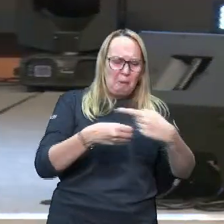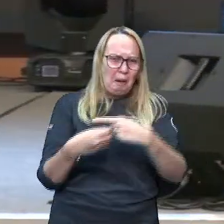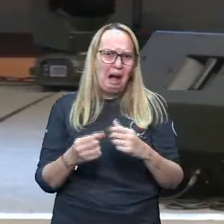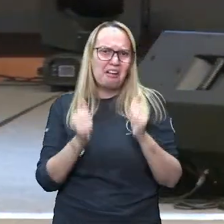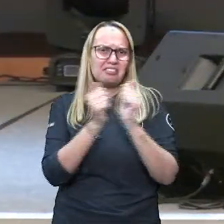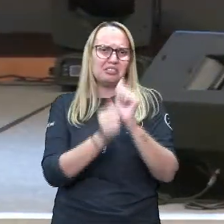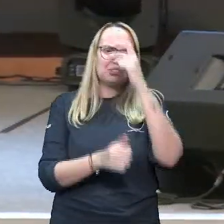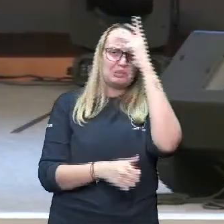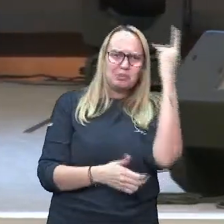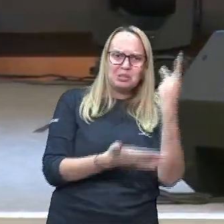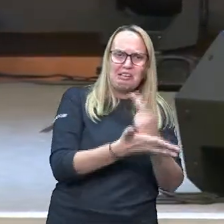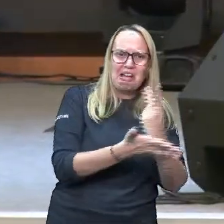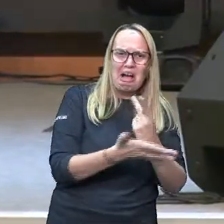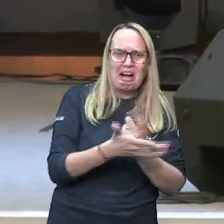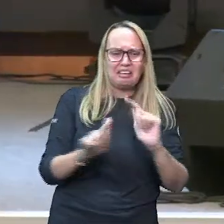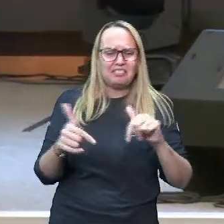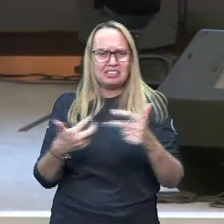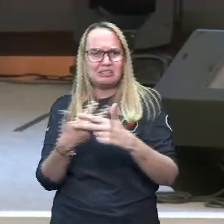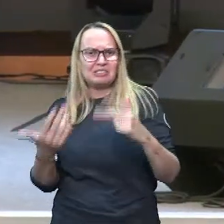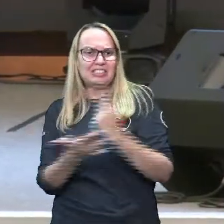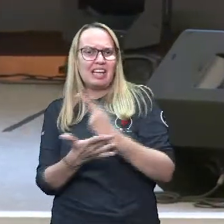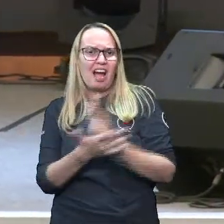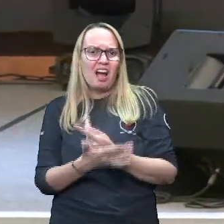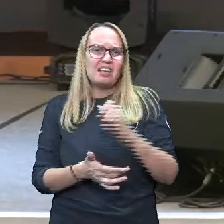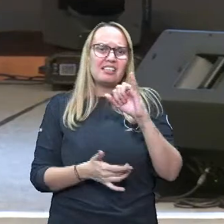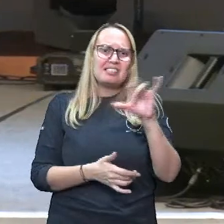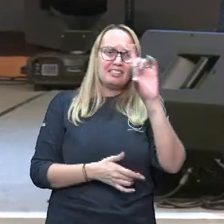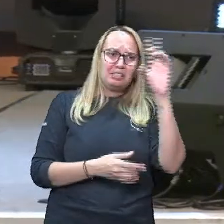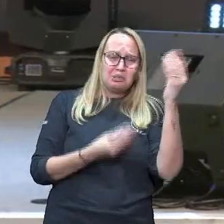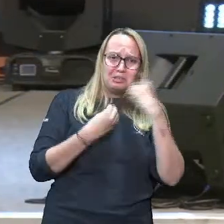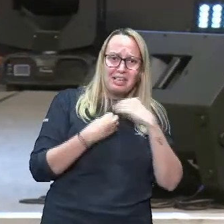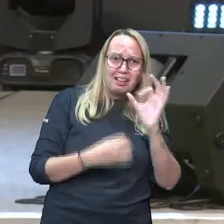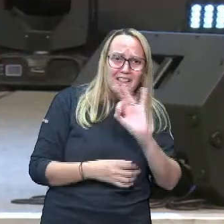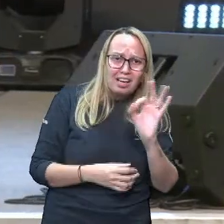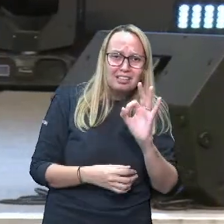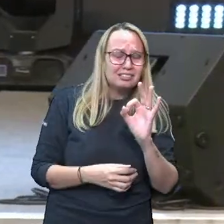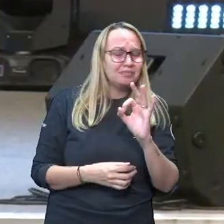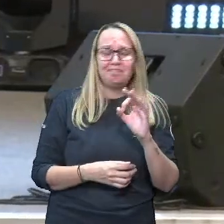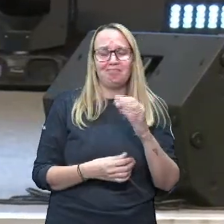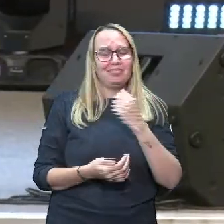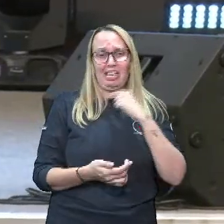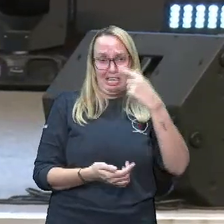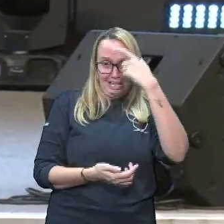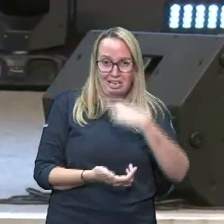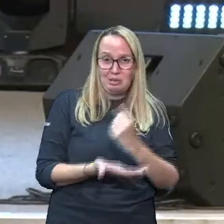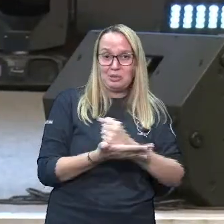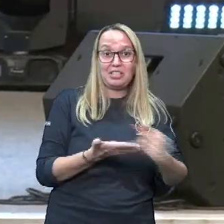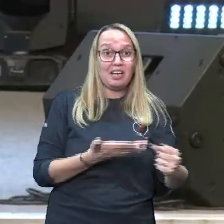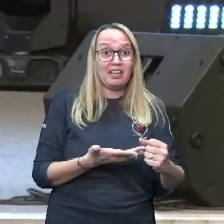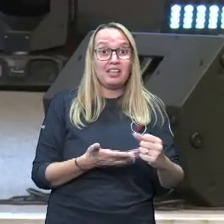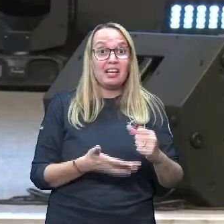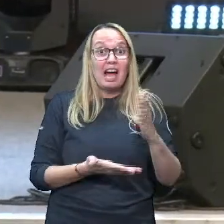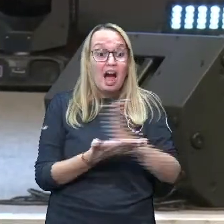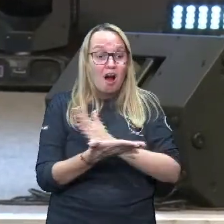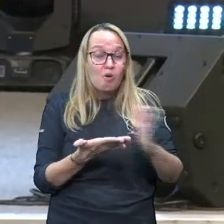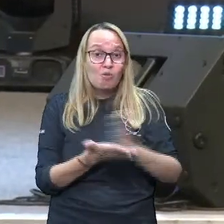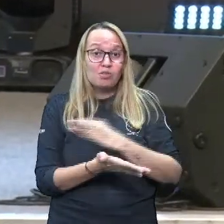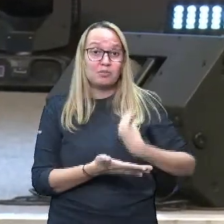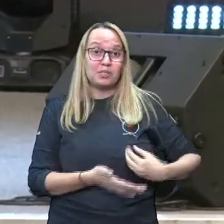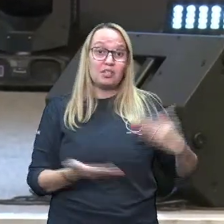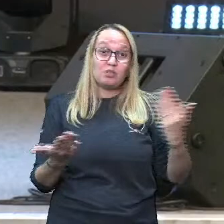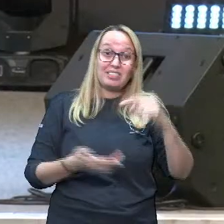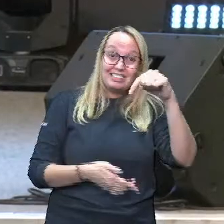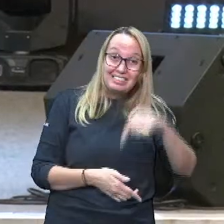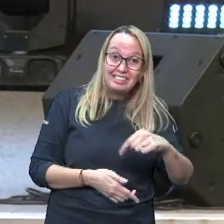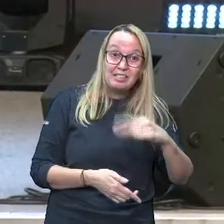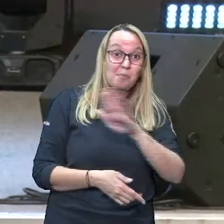pessoas fazendo as mesmas coisas, ah, se não fosse Deus, eu não estaria aqui, e muitos dos que estão aqui, nem vivo estariam, mas